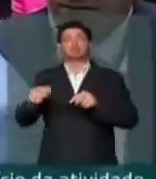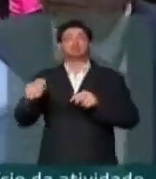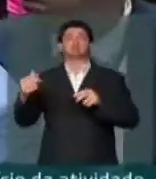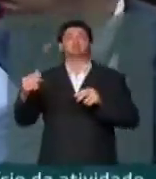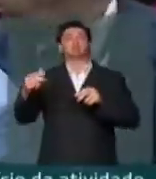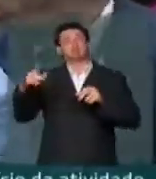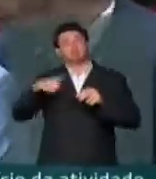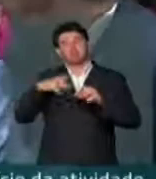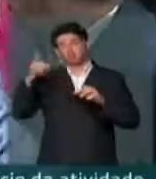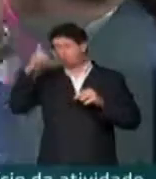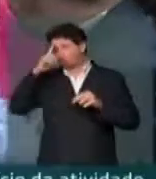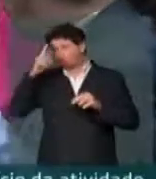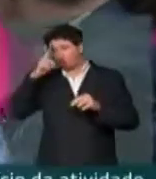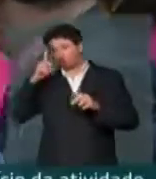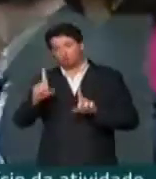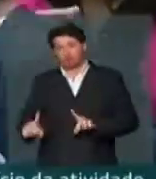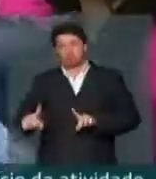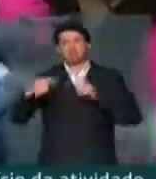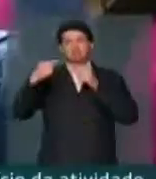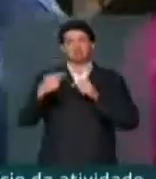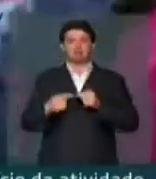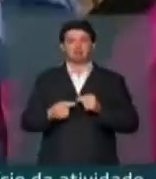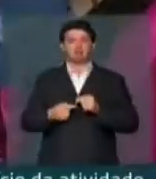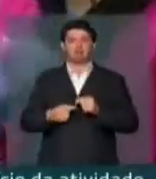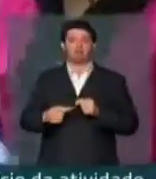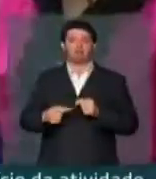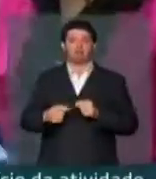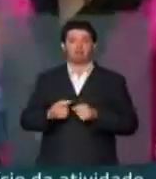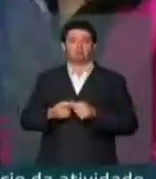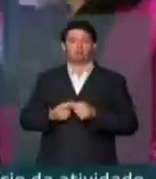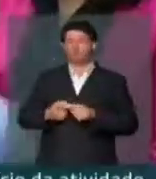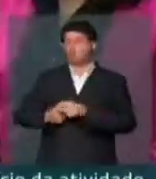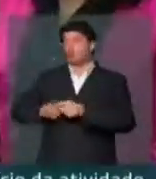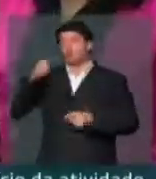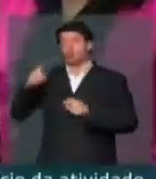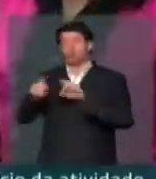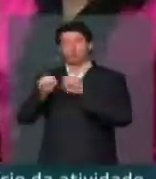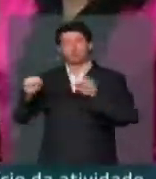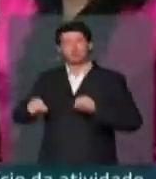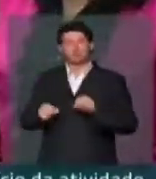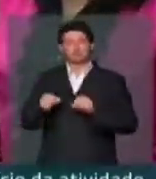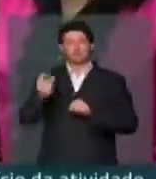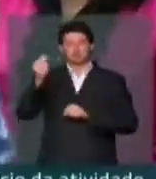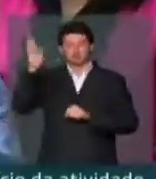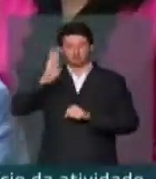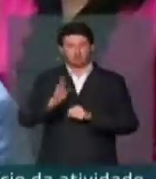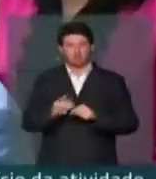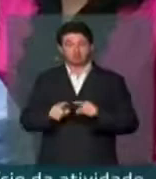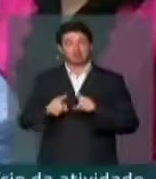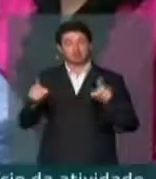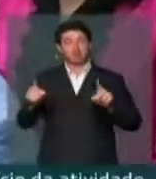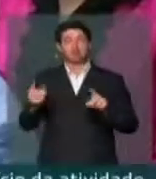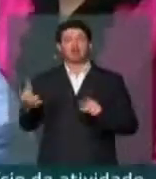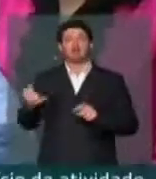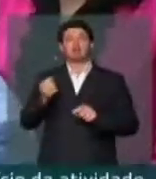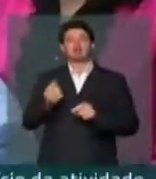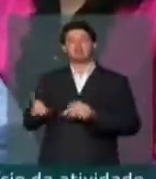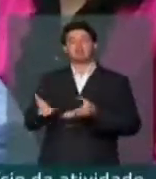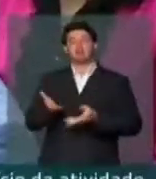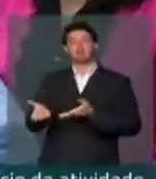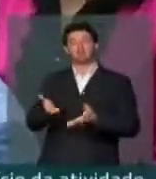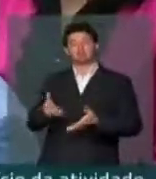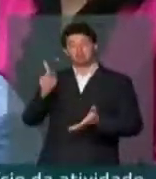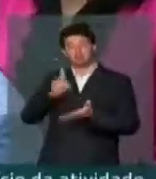bancária que todo dia desafia seus lucros extravagantes do sistema financeiro brasileiro, mas é quem leva o serviço